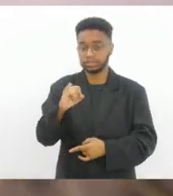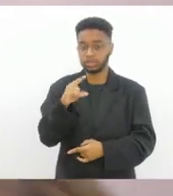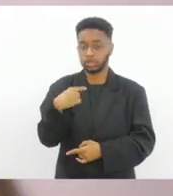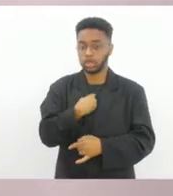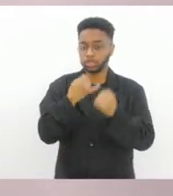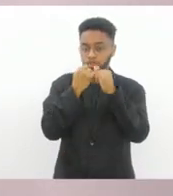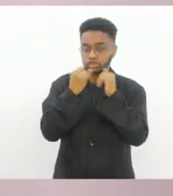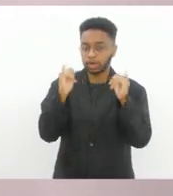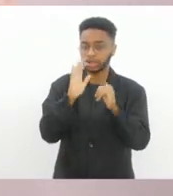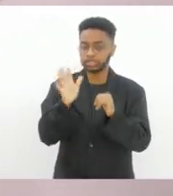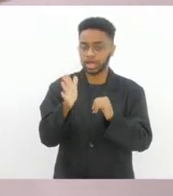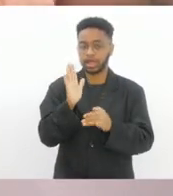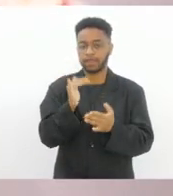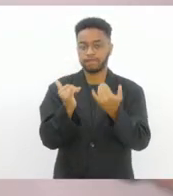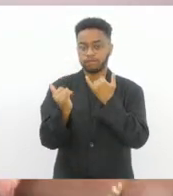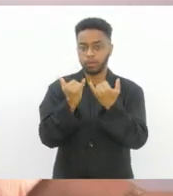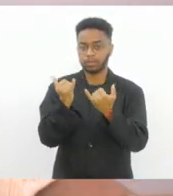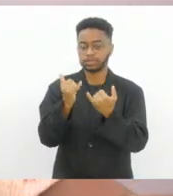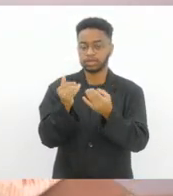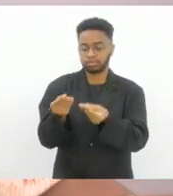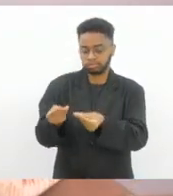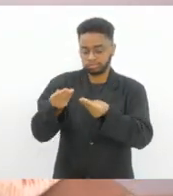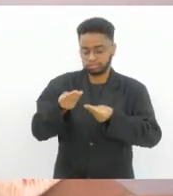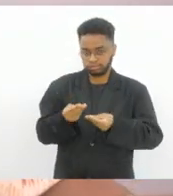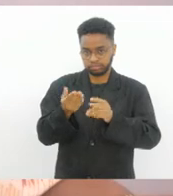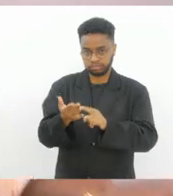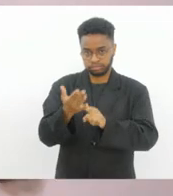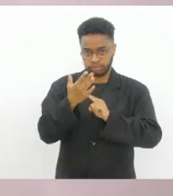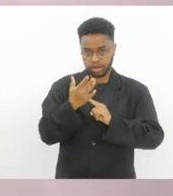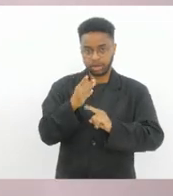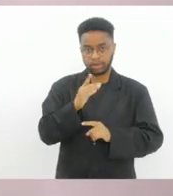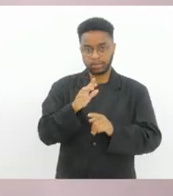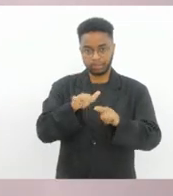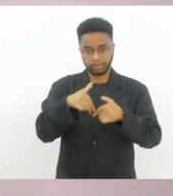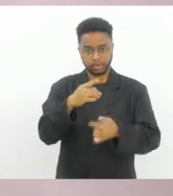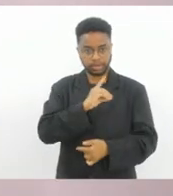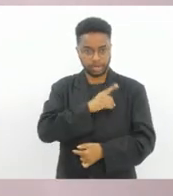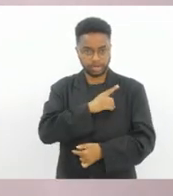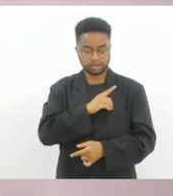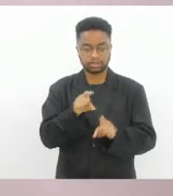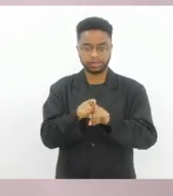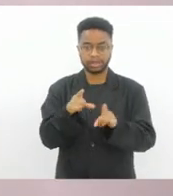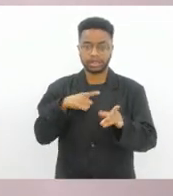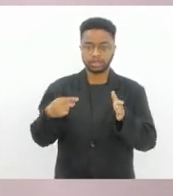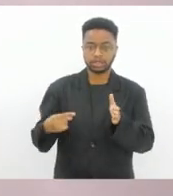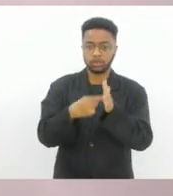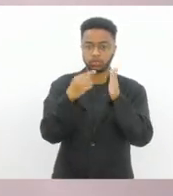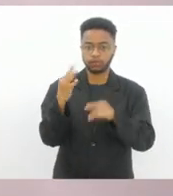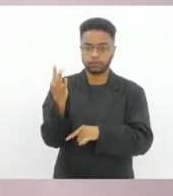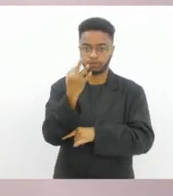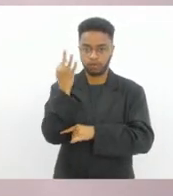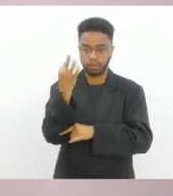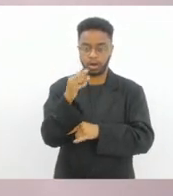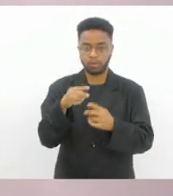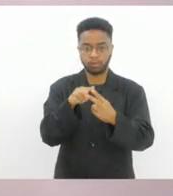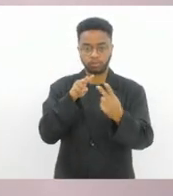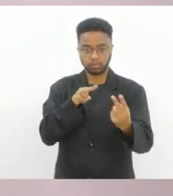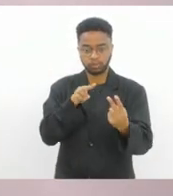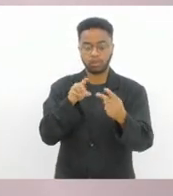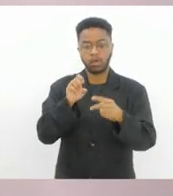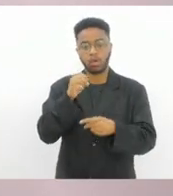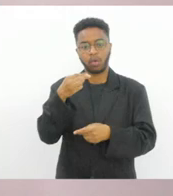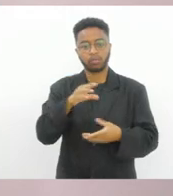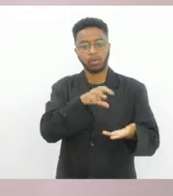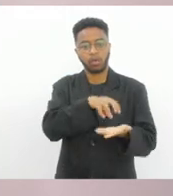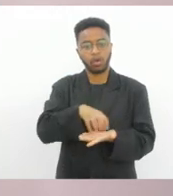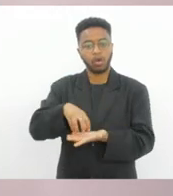escandaliza esses dados que chegaram até a delegacia, que chegaram até uma denúncia formal online nos órgãos